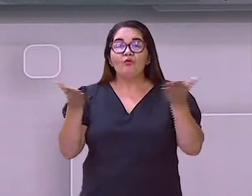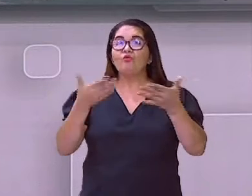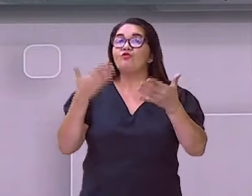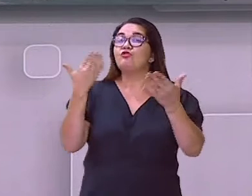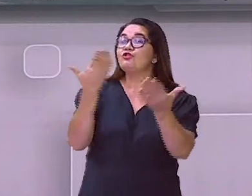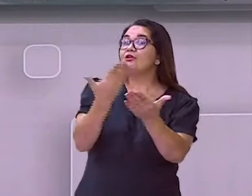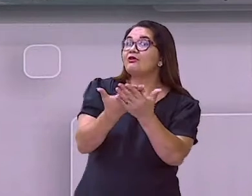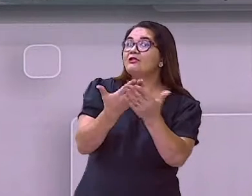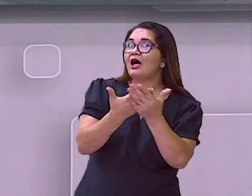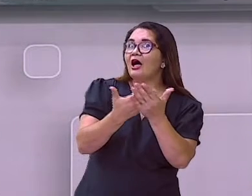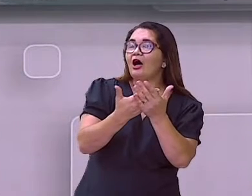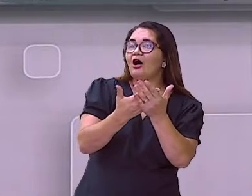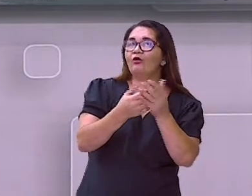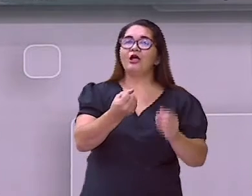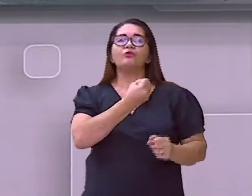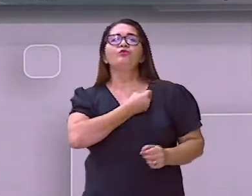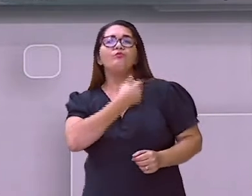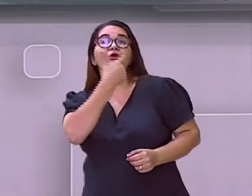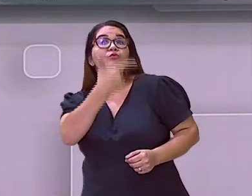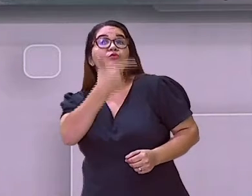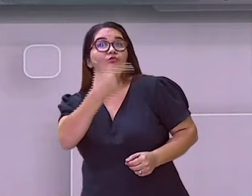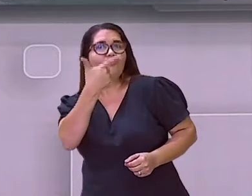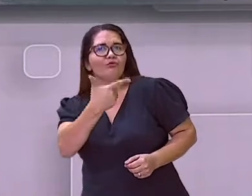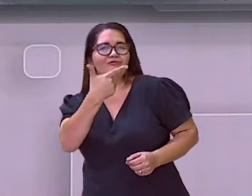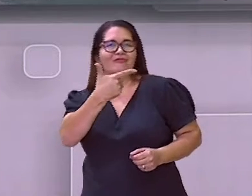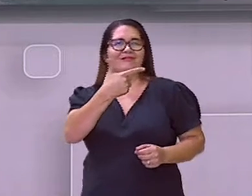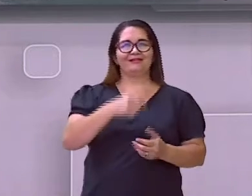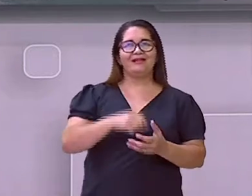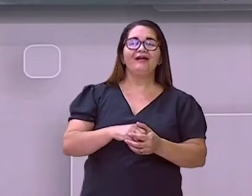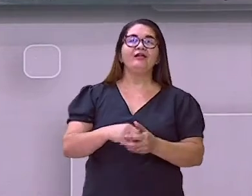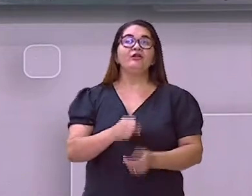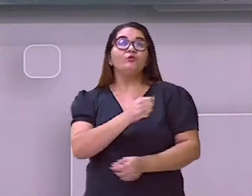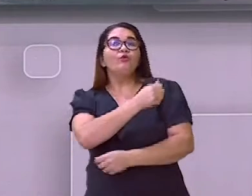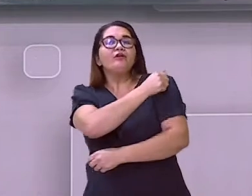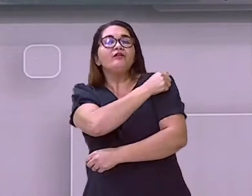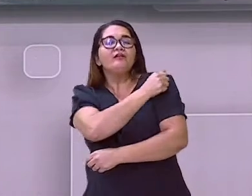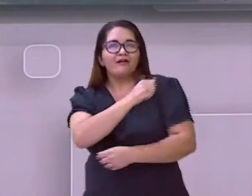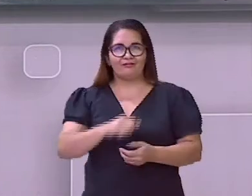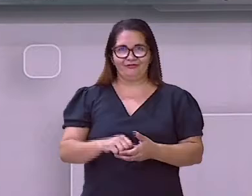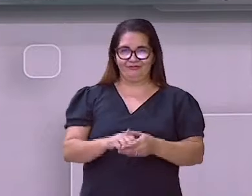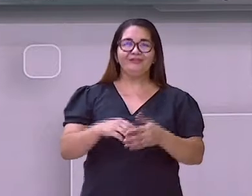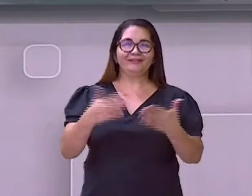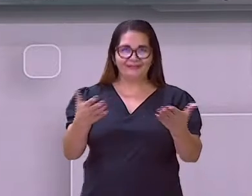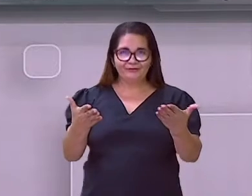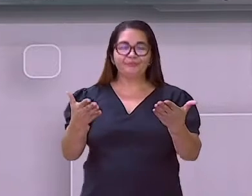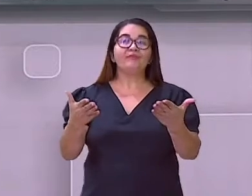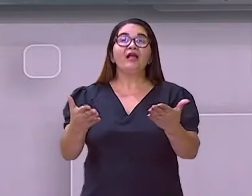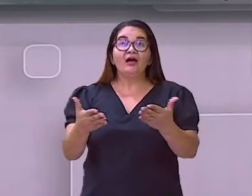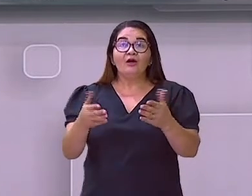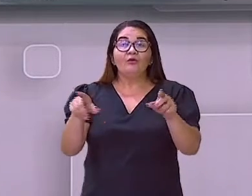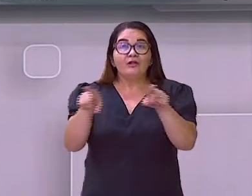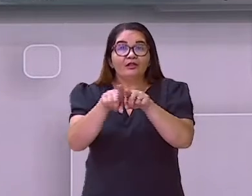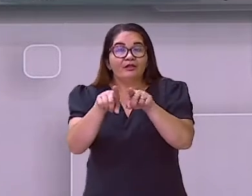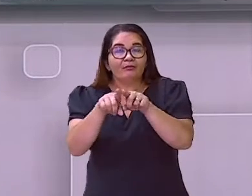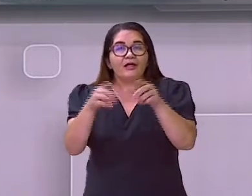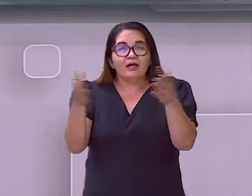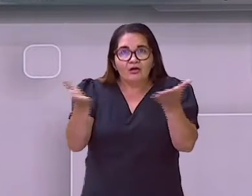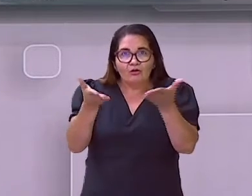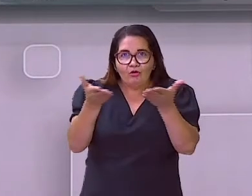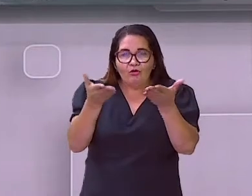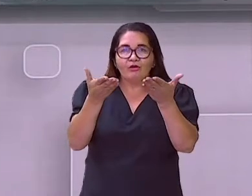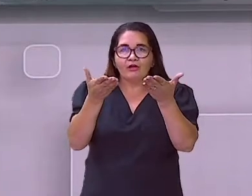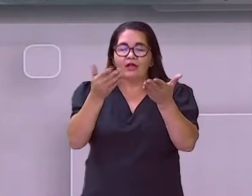número 12 para o 8º ano do ensino fundamental. E nós vamos